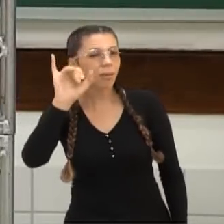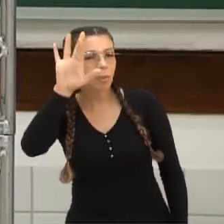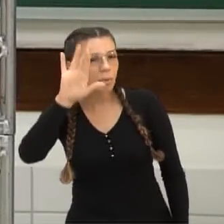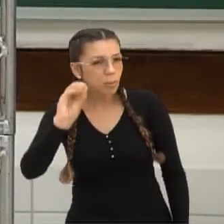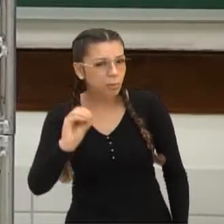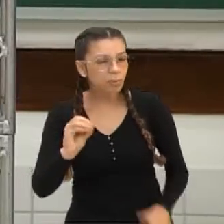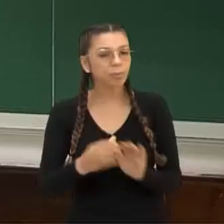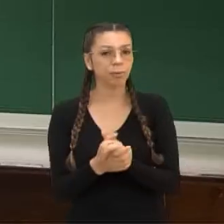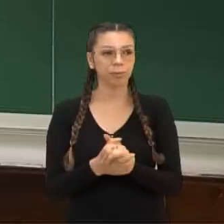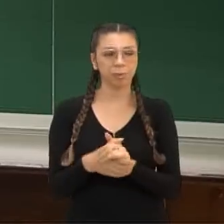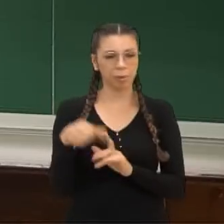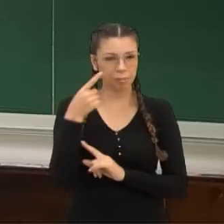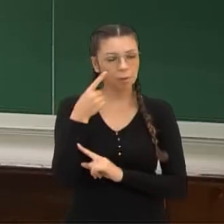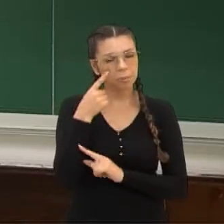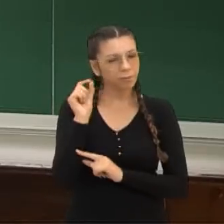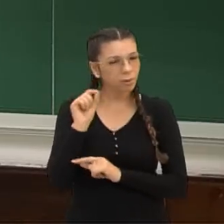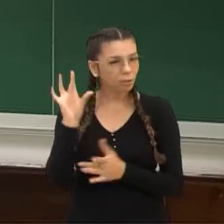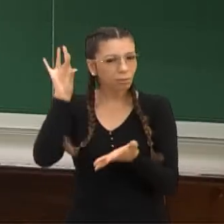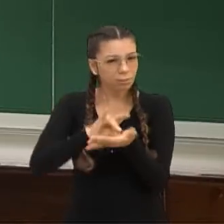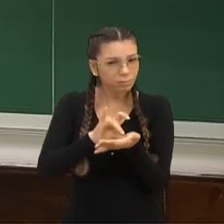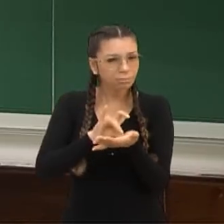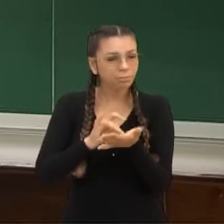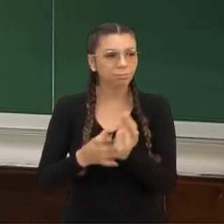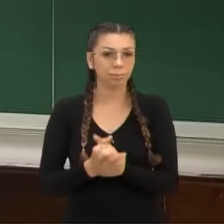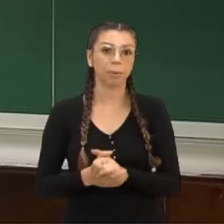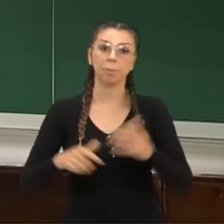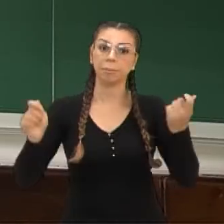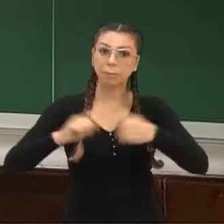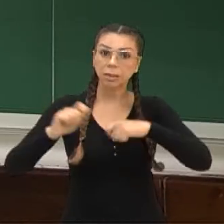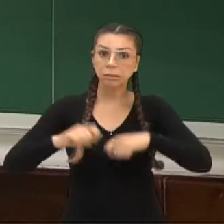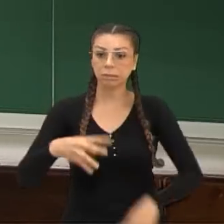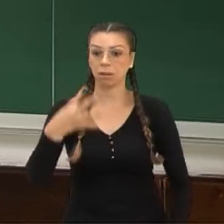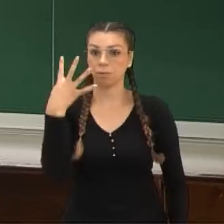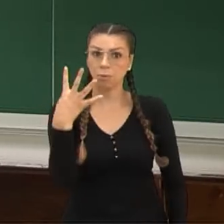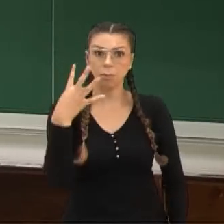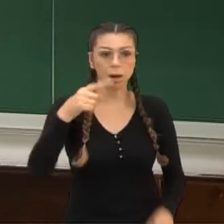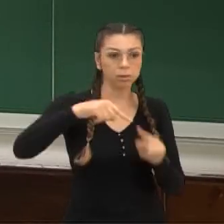lado, para ser quadrilátero tem que ter quantos lados? 4 lados.